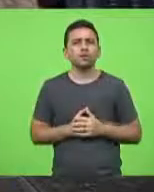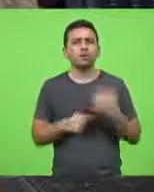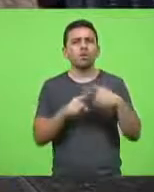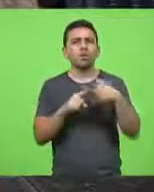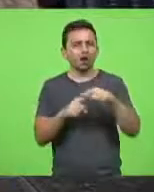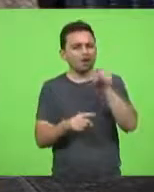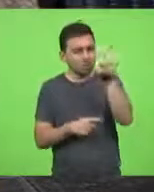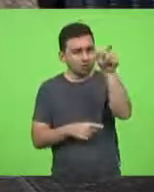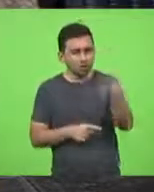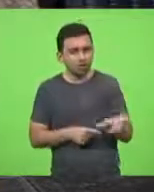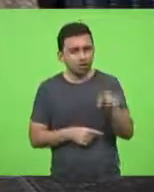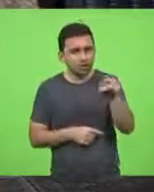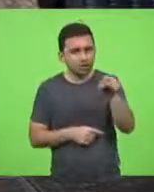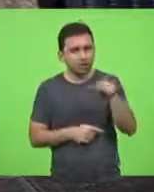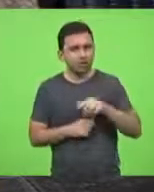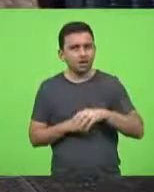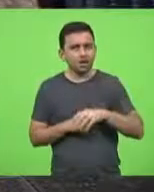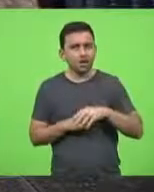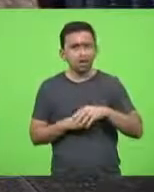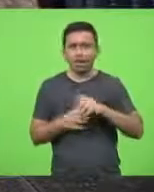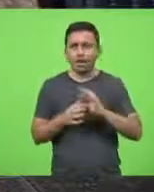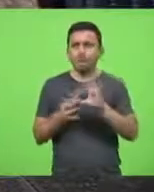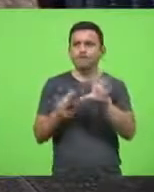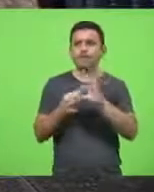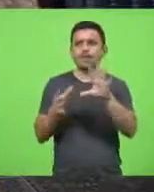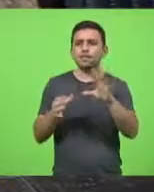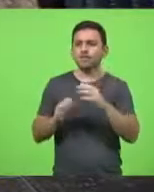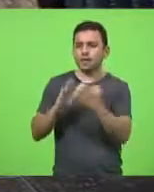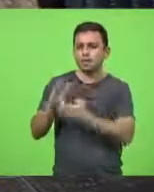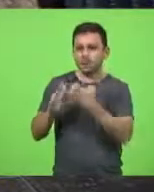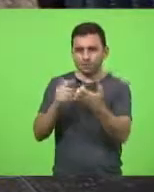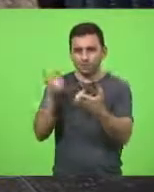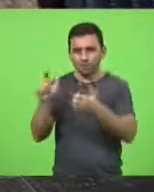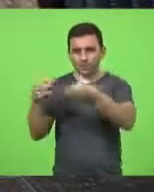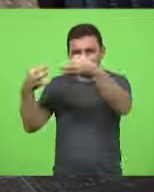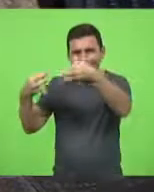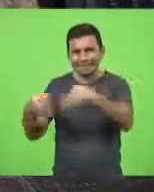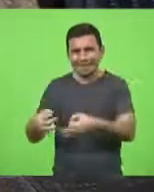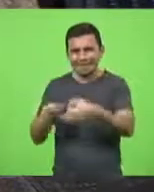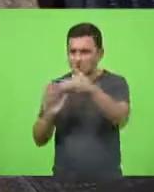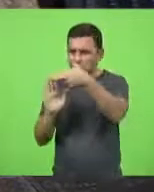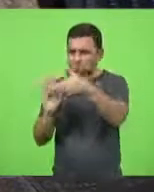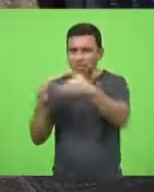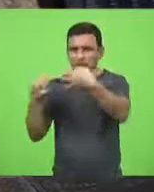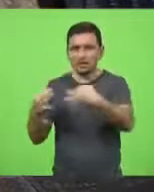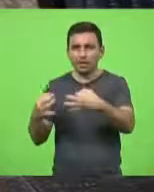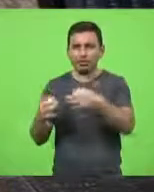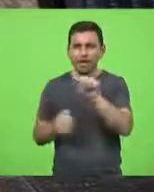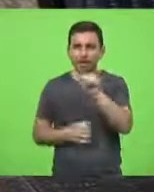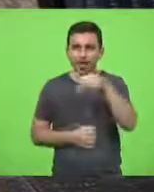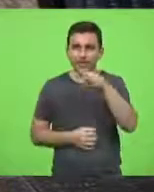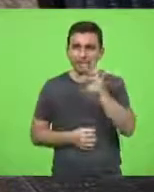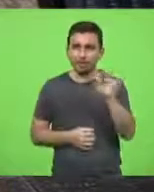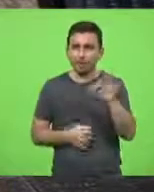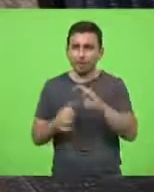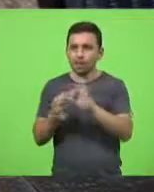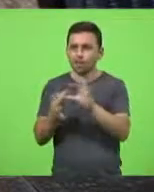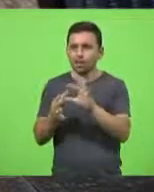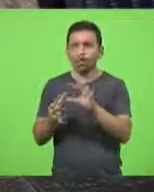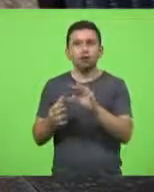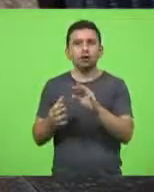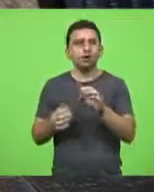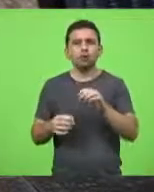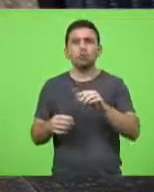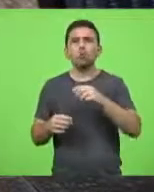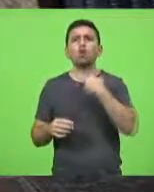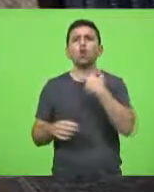senhor não permite que empresas regulares e autorizadas pela NTT operem em Santa Catarina?